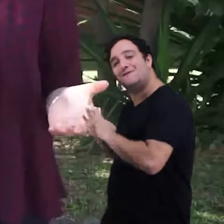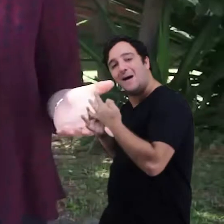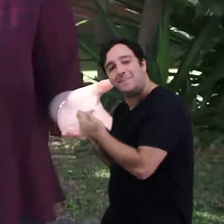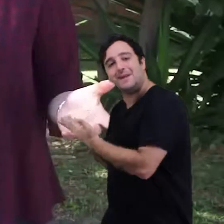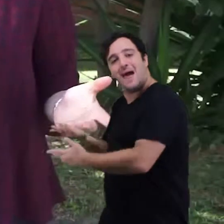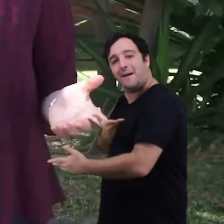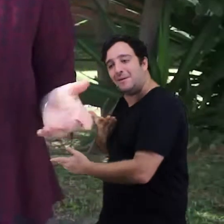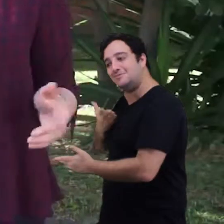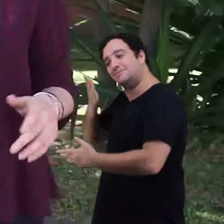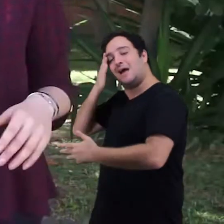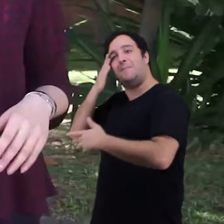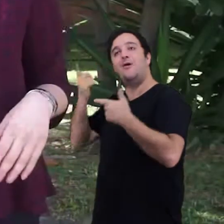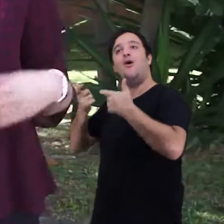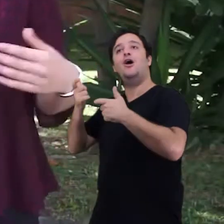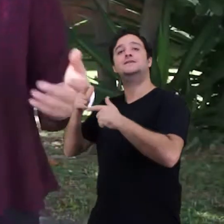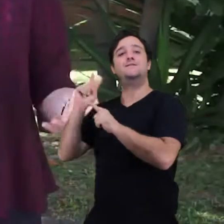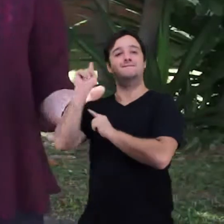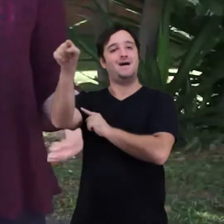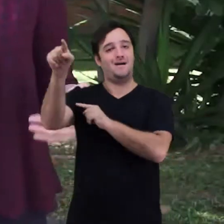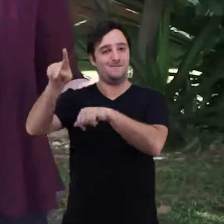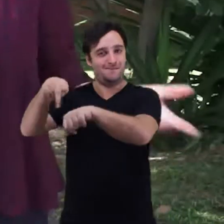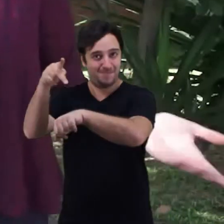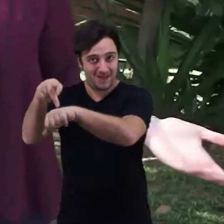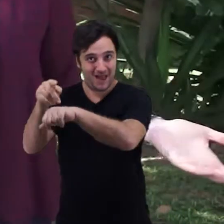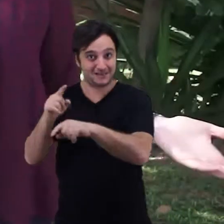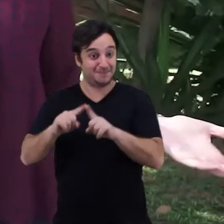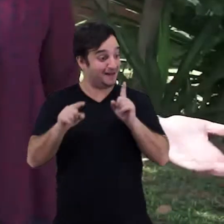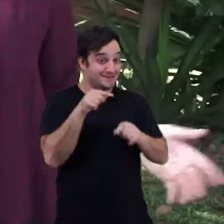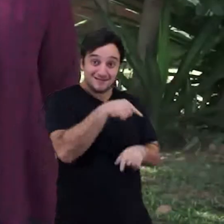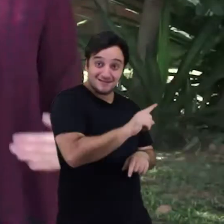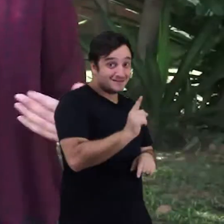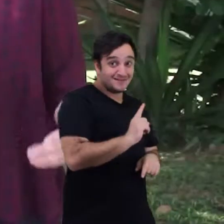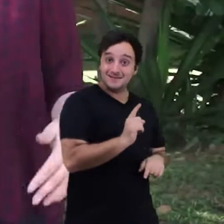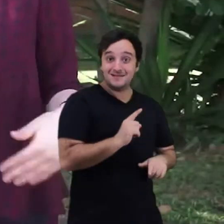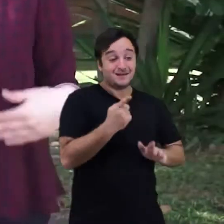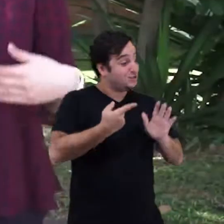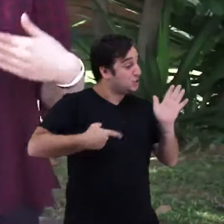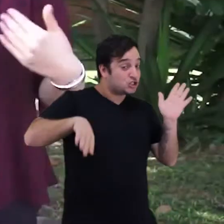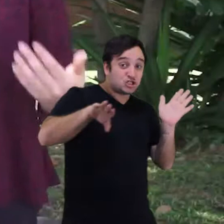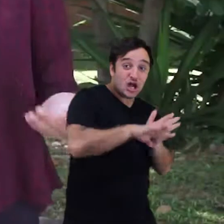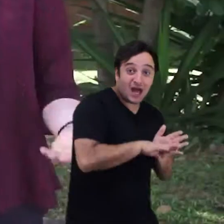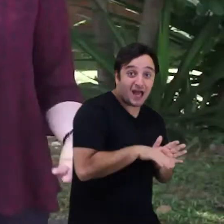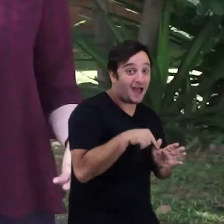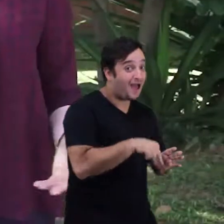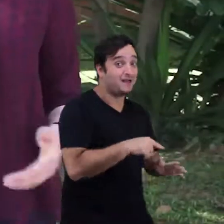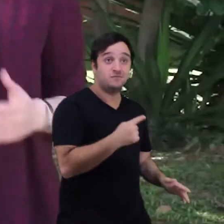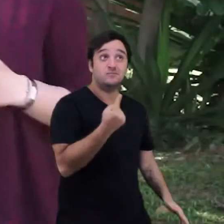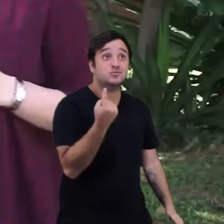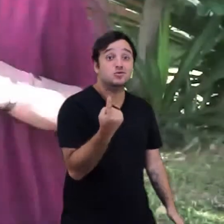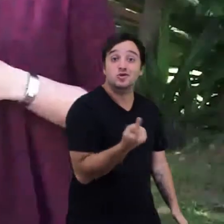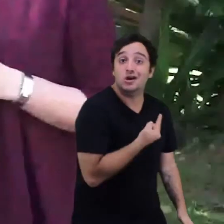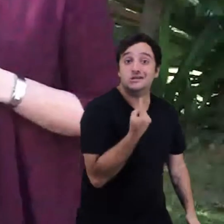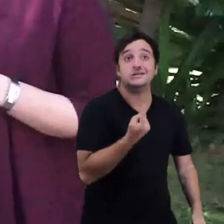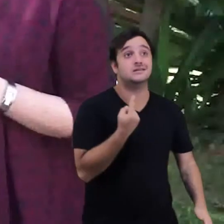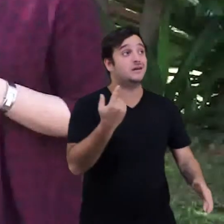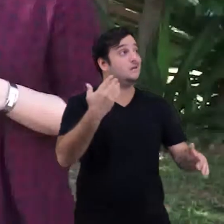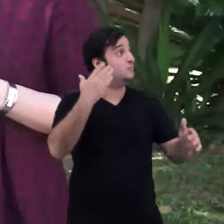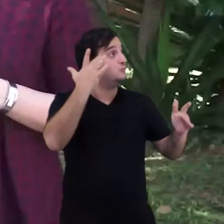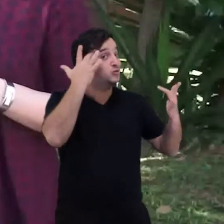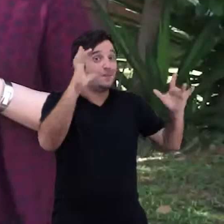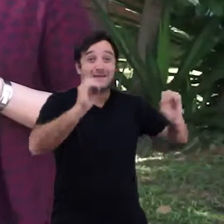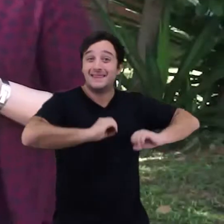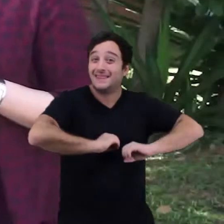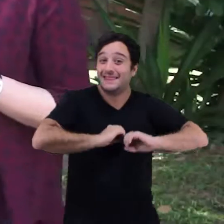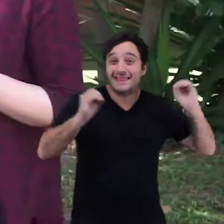onde estão os membros da família dela. Muitos deles ela perdeu no caminho, muitas vezes ela viu eles morrerem. E aí,